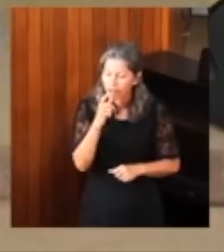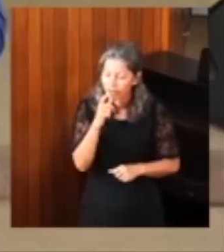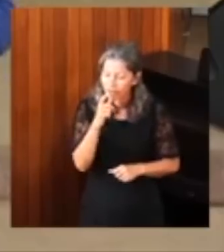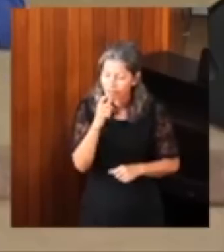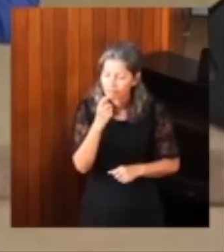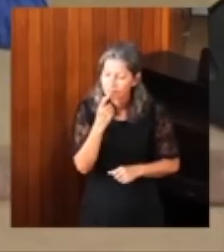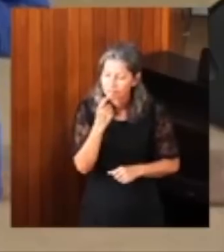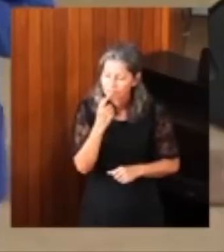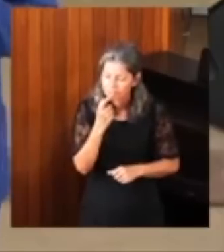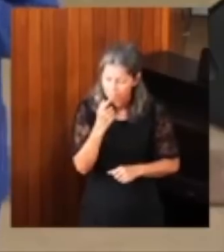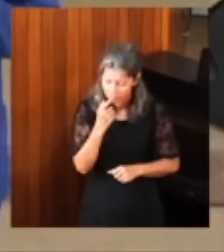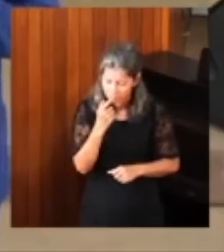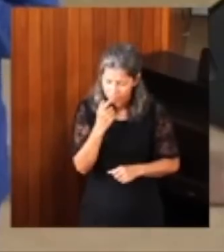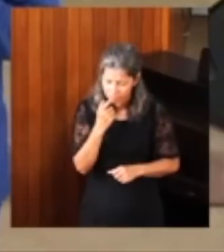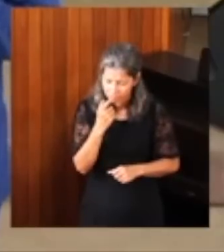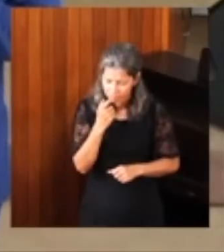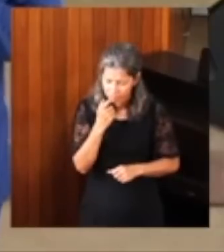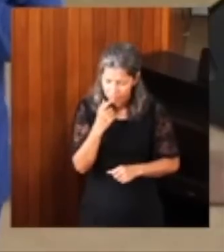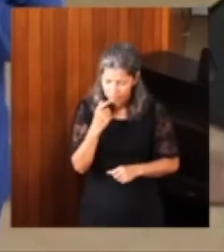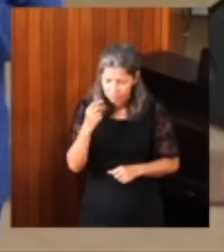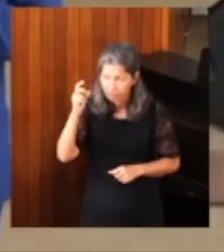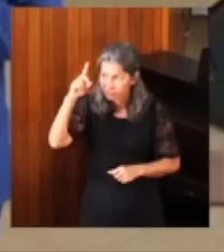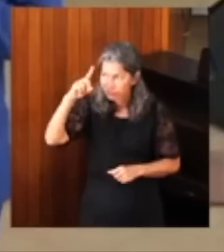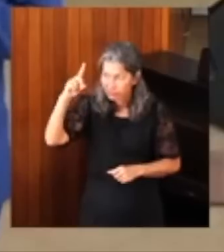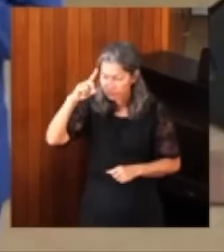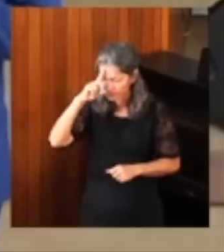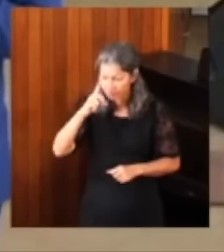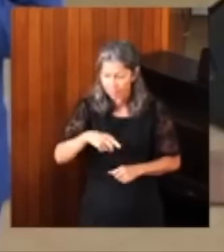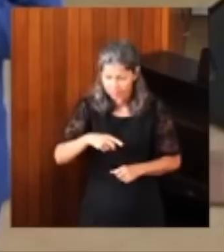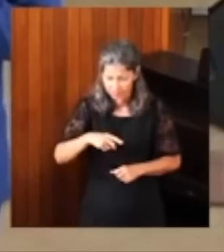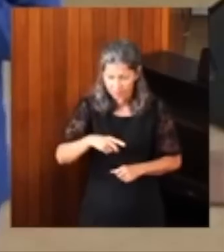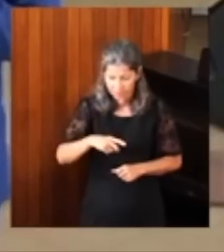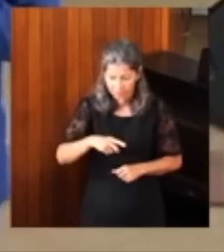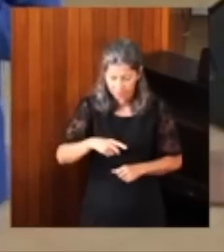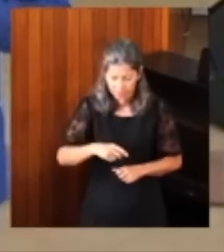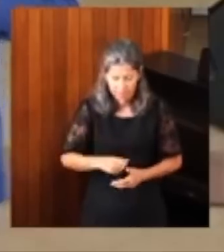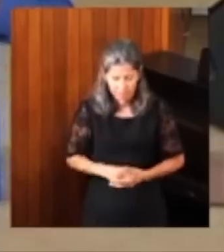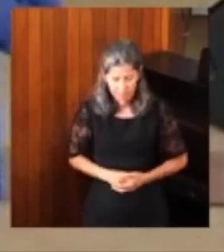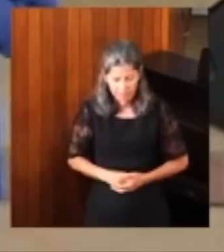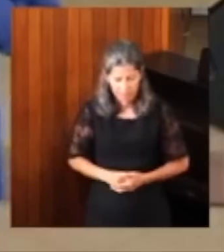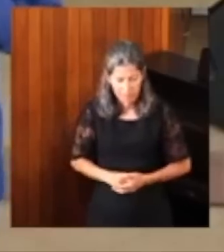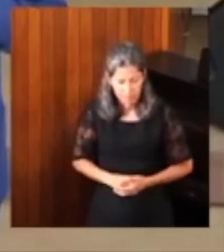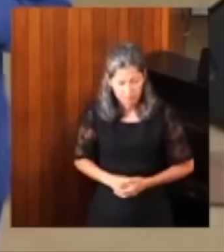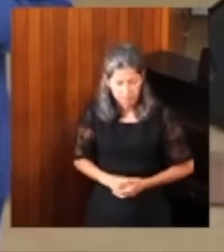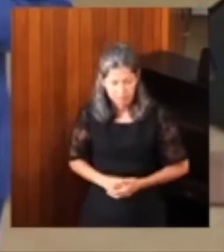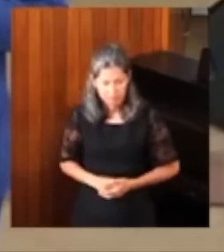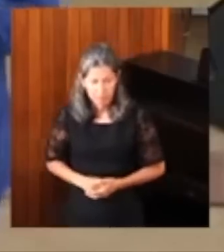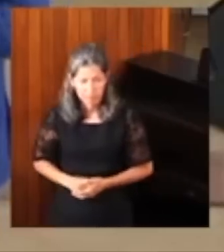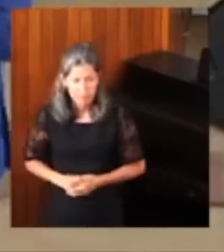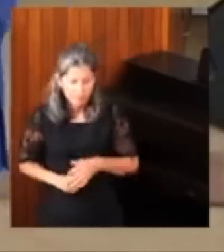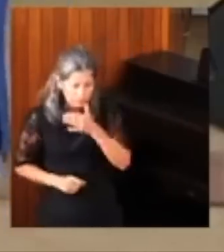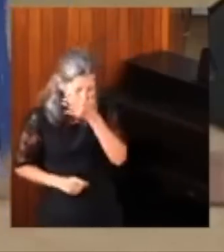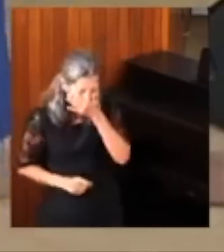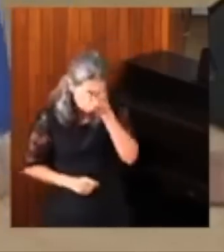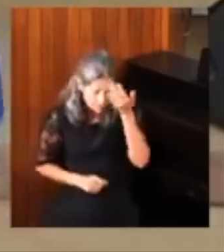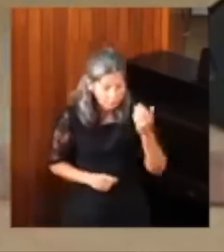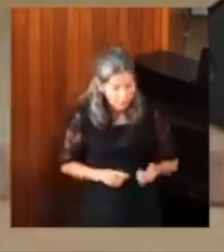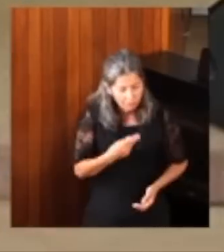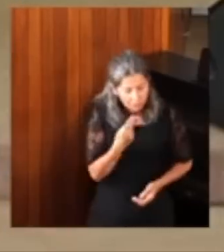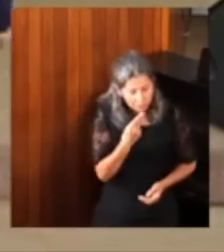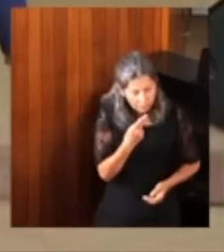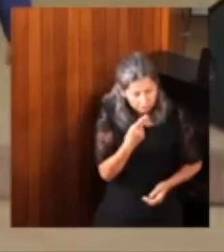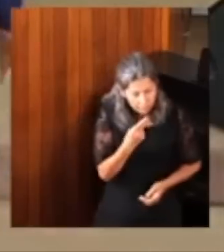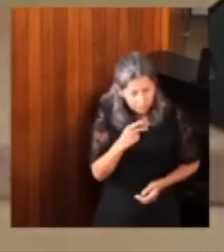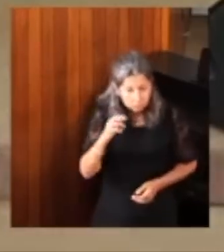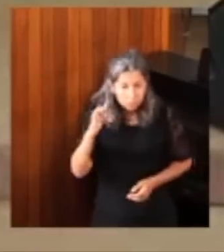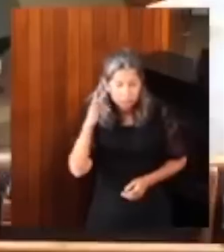abismo mata as testemunhas por um período. E elas ficam lá com o cadáver exposto na praça e as pessoas festejam, as pessoas ficam